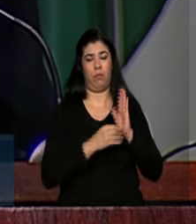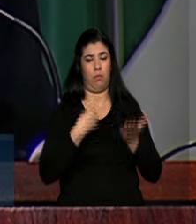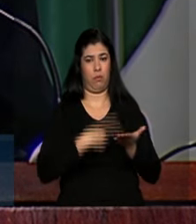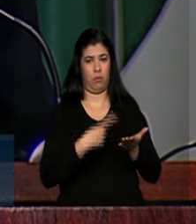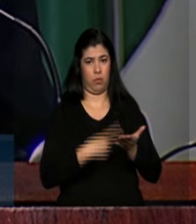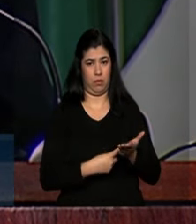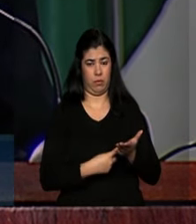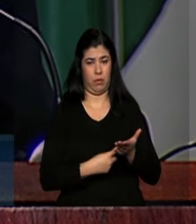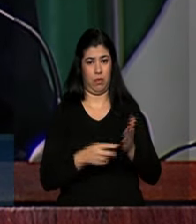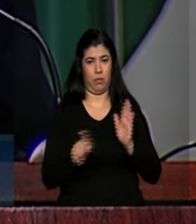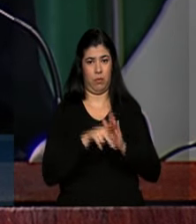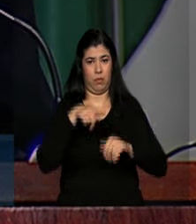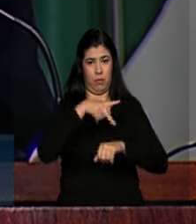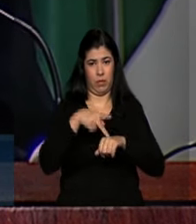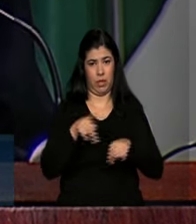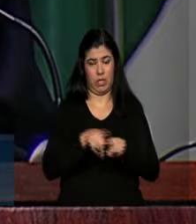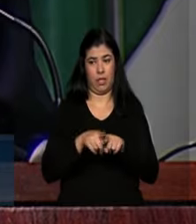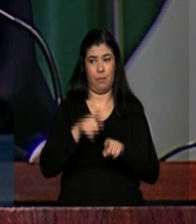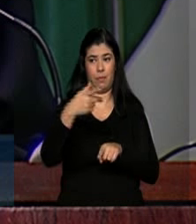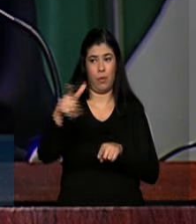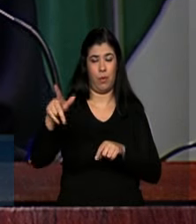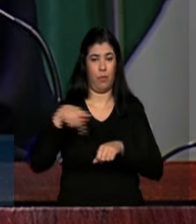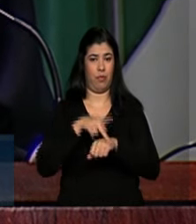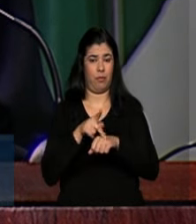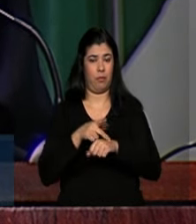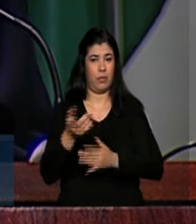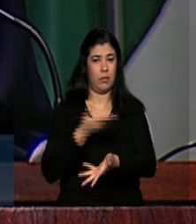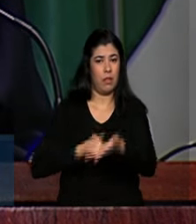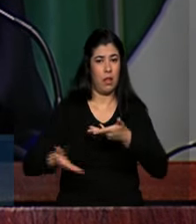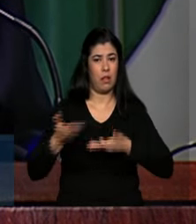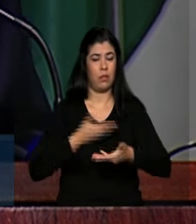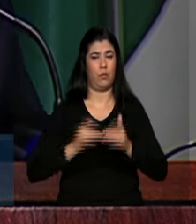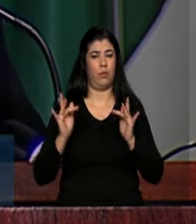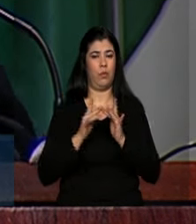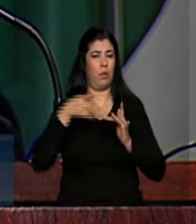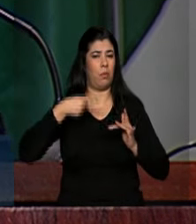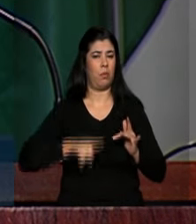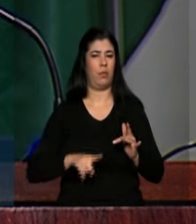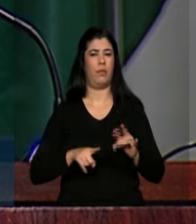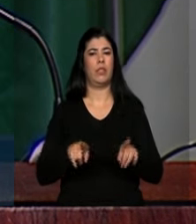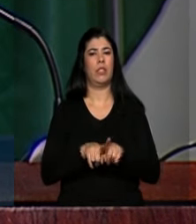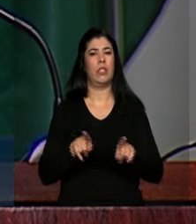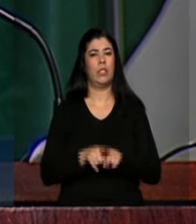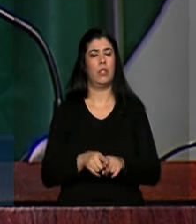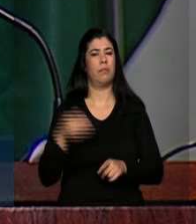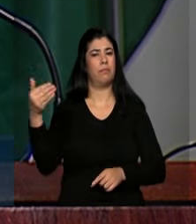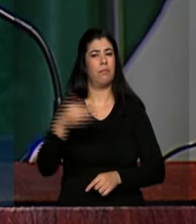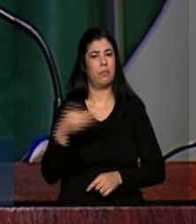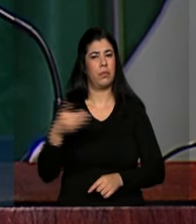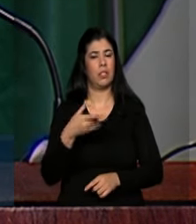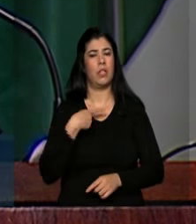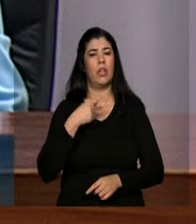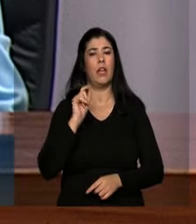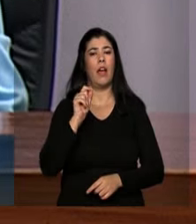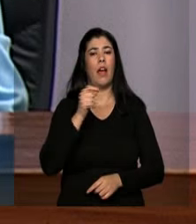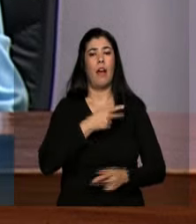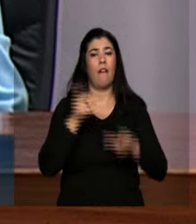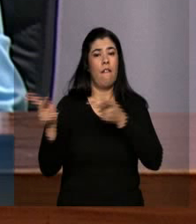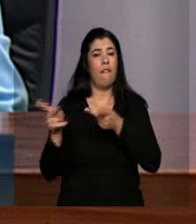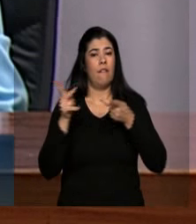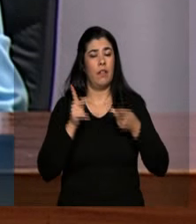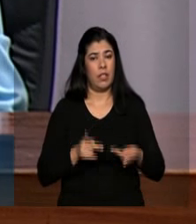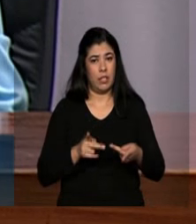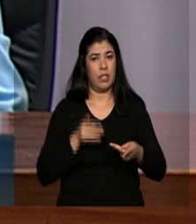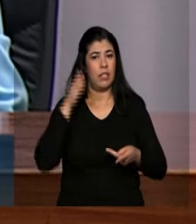externa relacionam-se de modo cada vez mais profundo. As recentes visitas de Vossa Excelência, Senhora Presidenta,